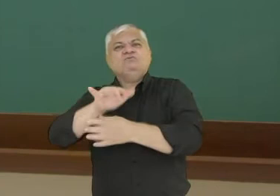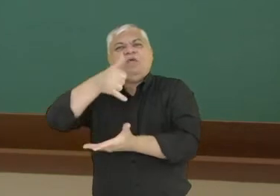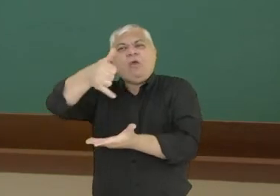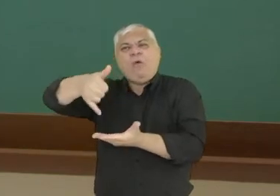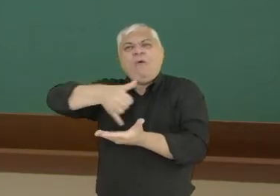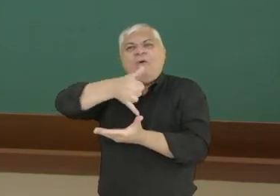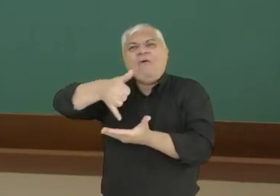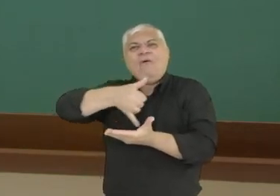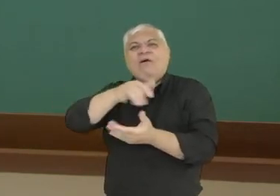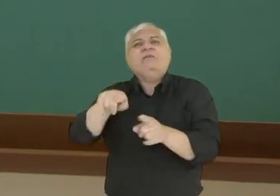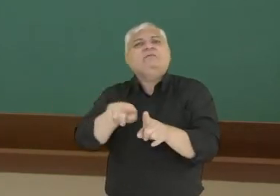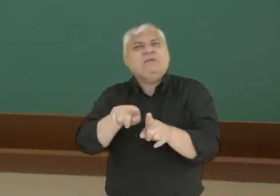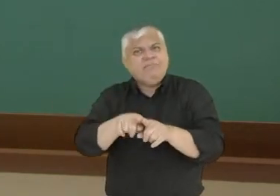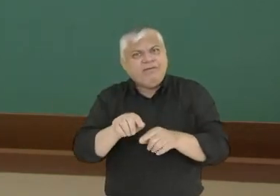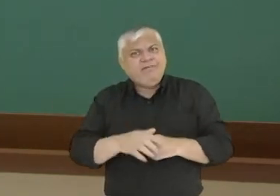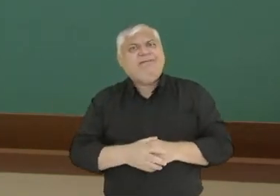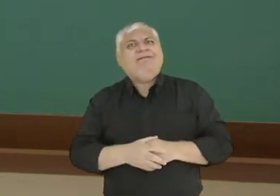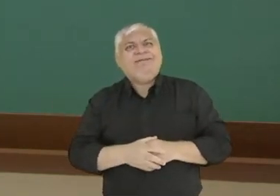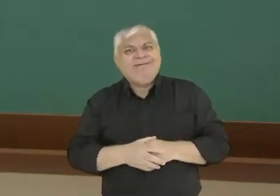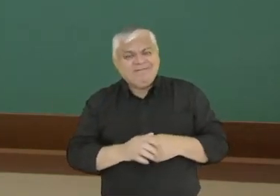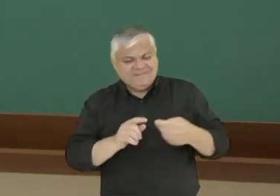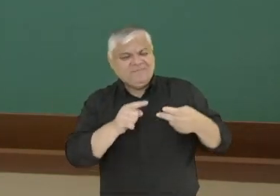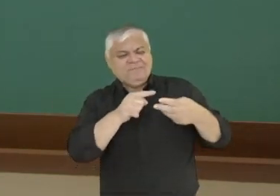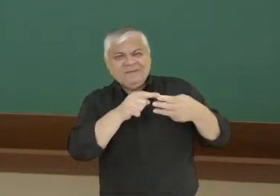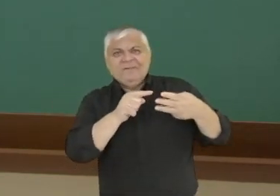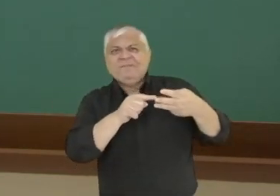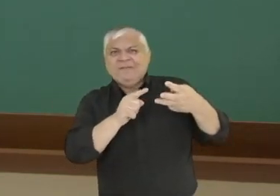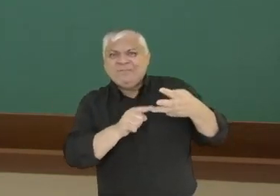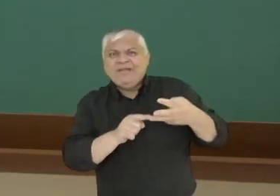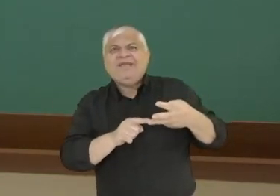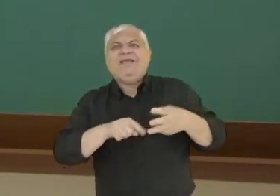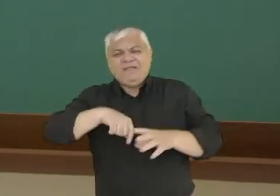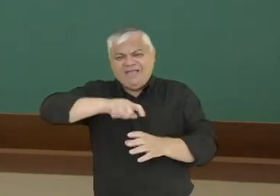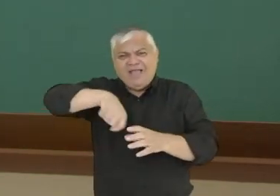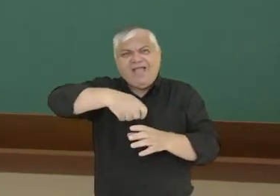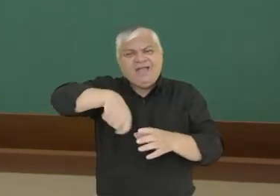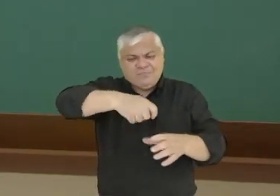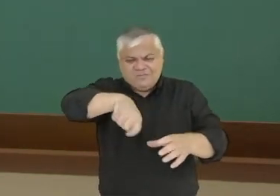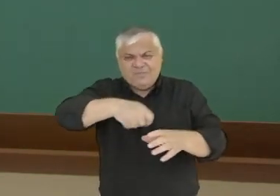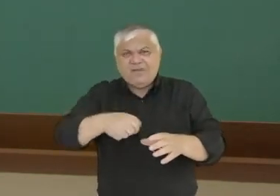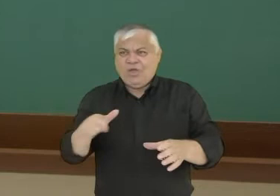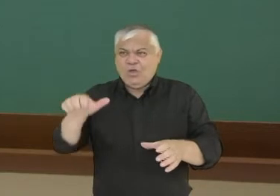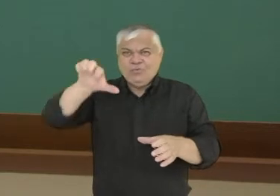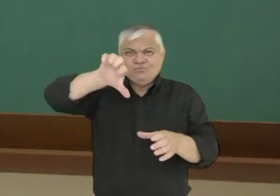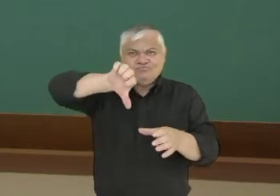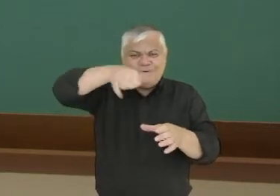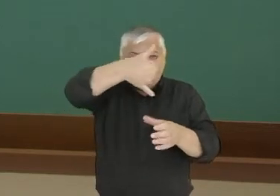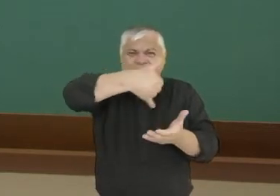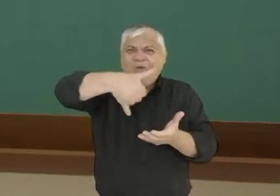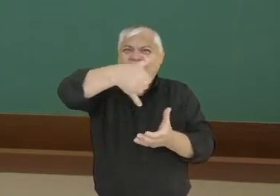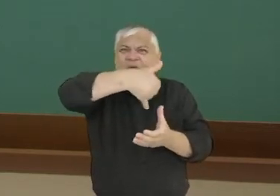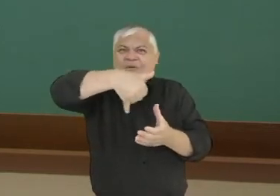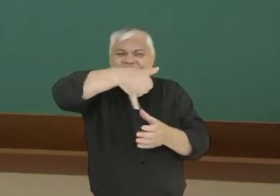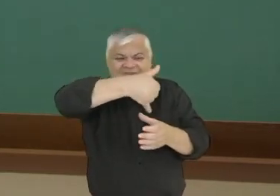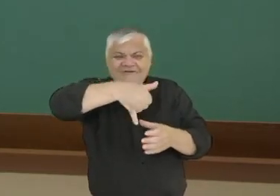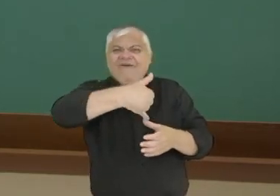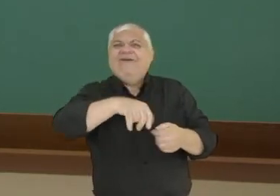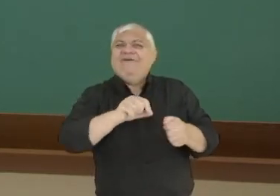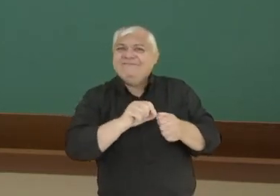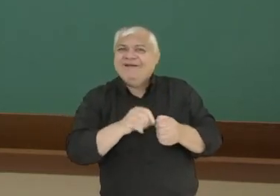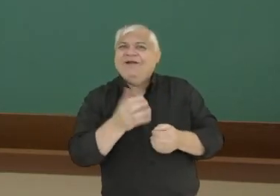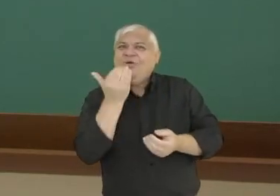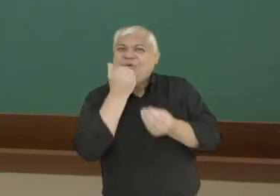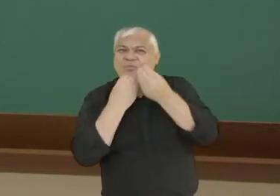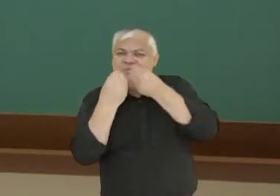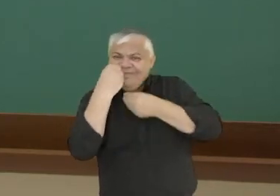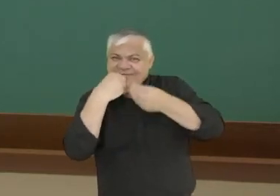de soja o Quanto utilizamos do óleo na cozinha muitas vezes né todos os dias na produção dos